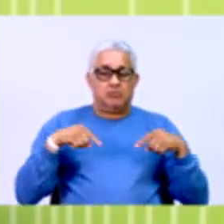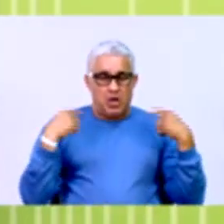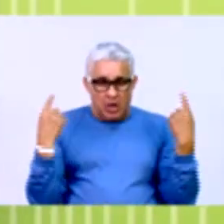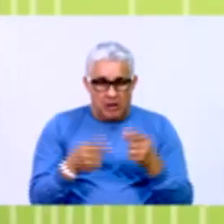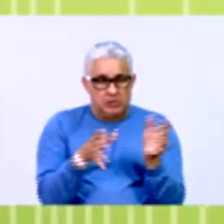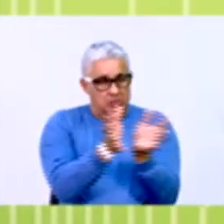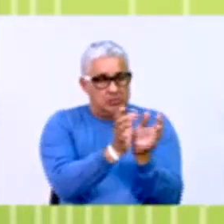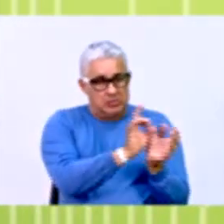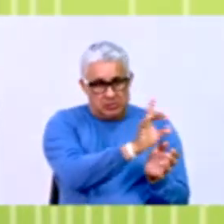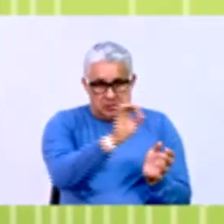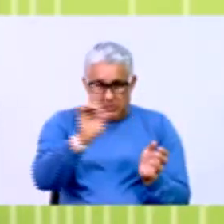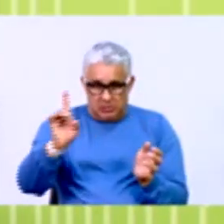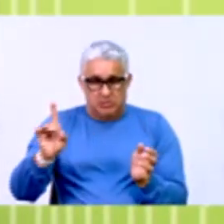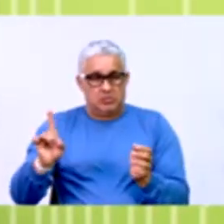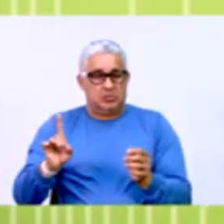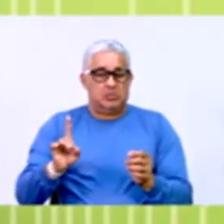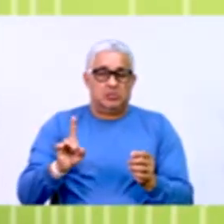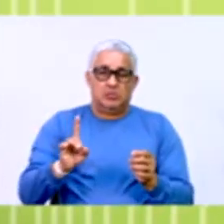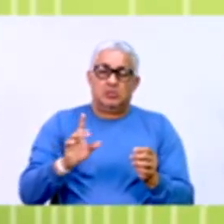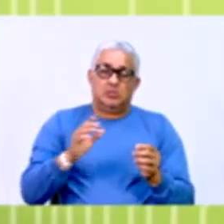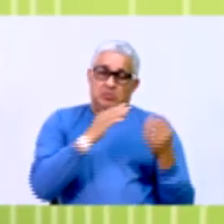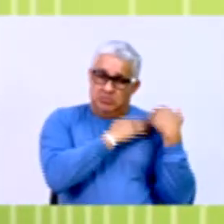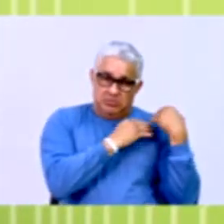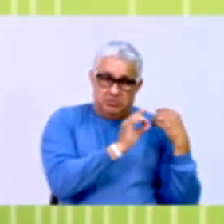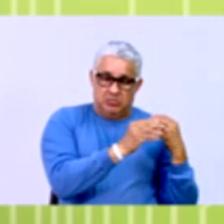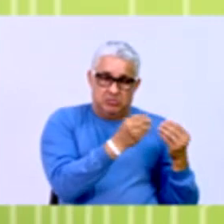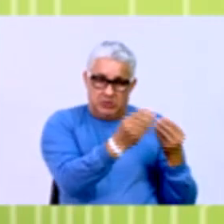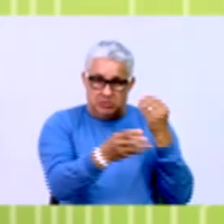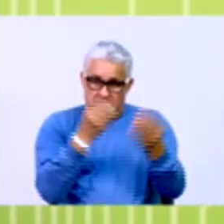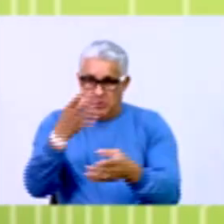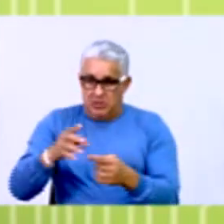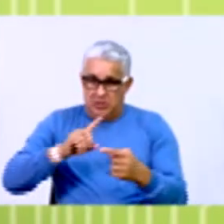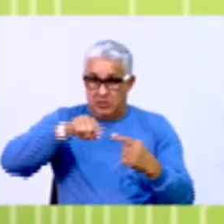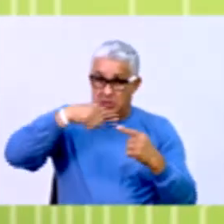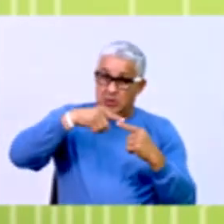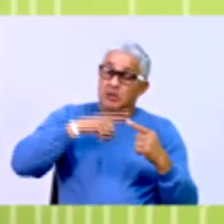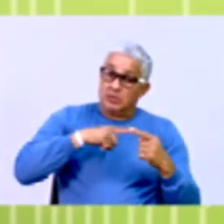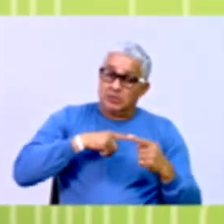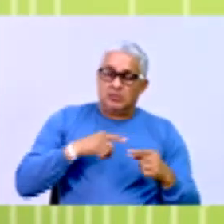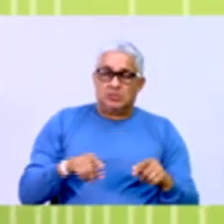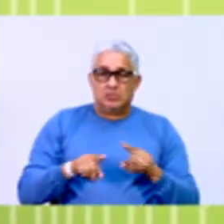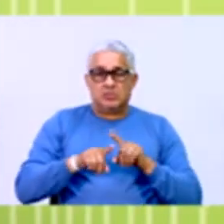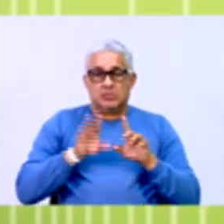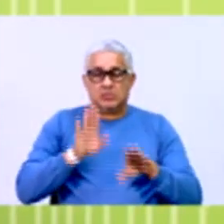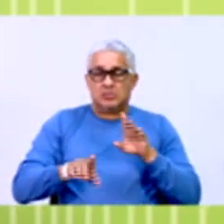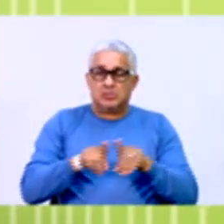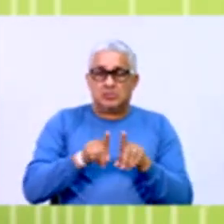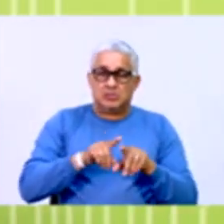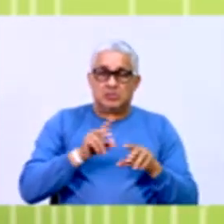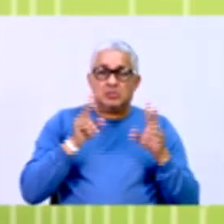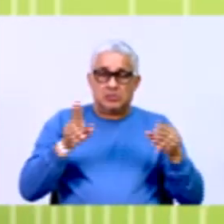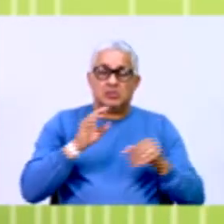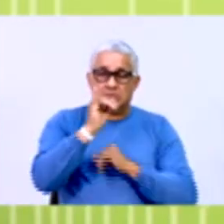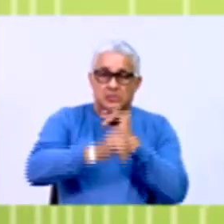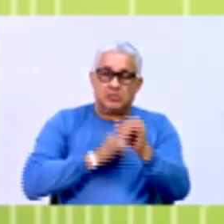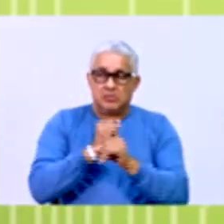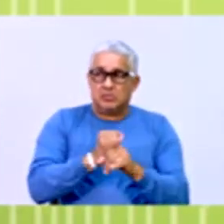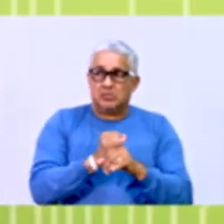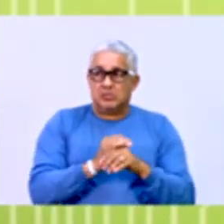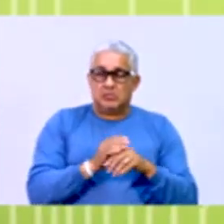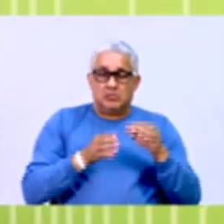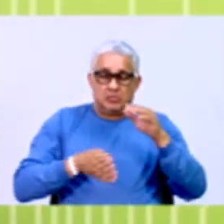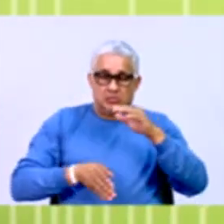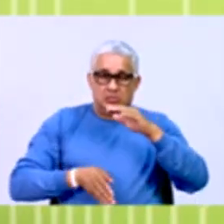equipe, cada um vai ter as suas tarefas, e então vai ser seguido com objetividade. Às vezes é como navegar na internet, né? Você está dentro de uma